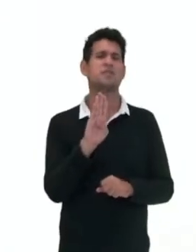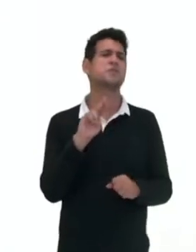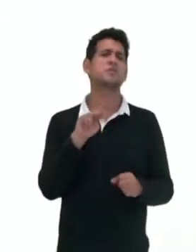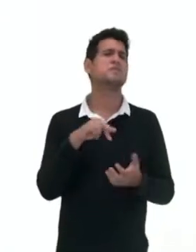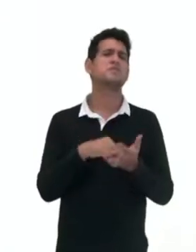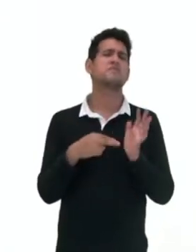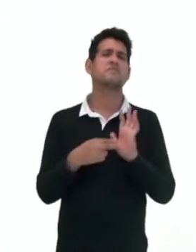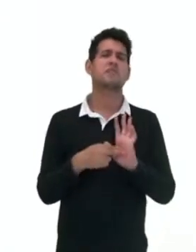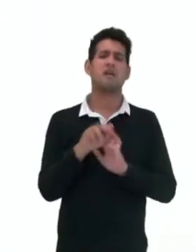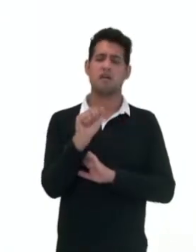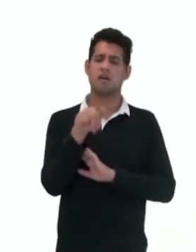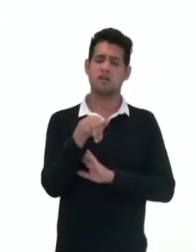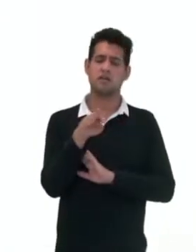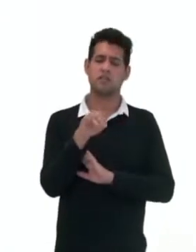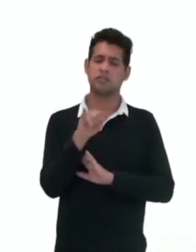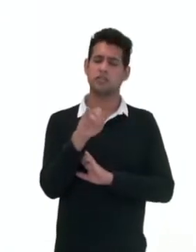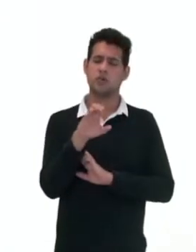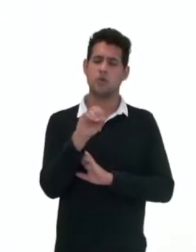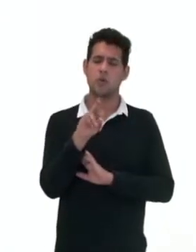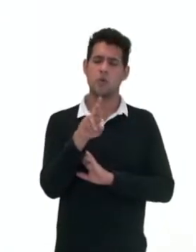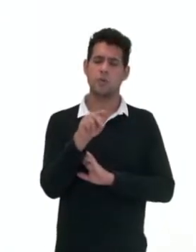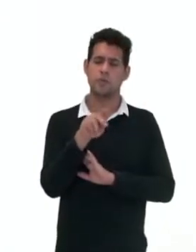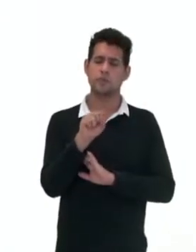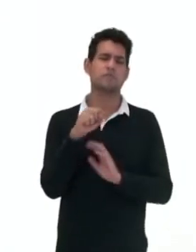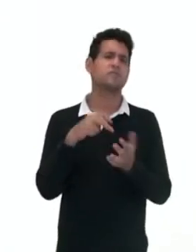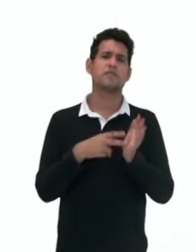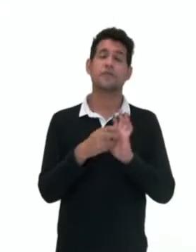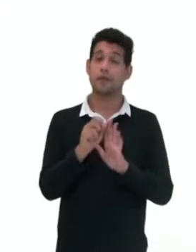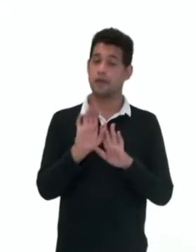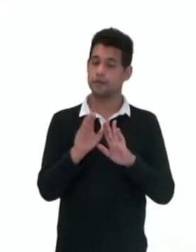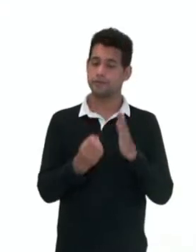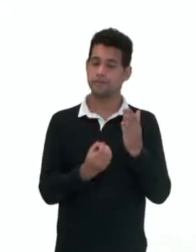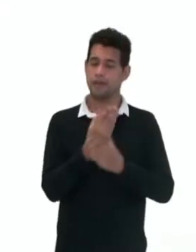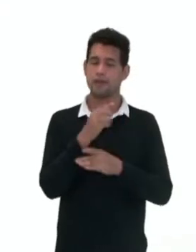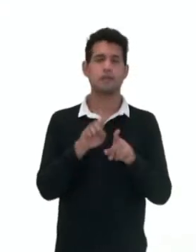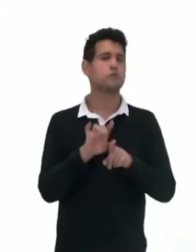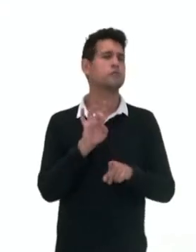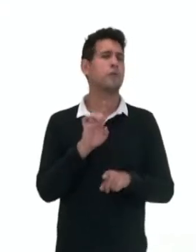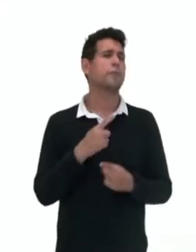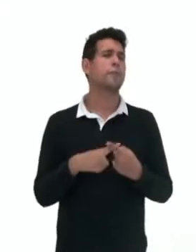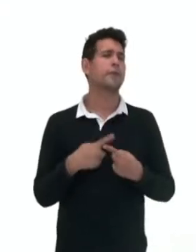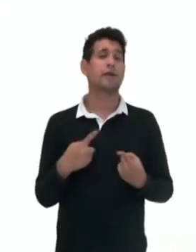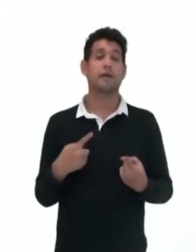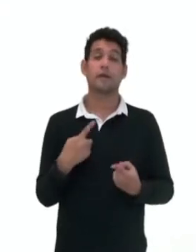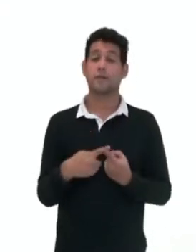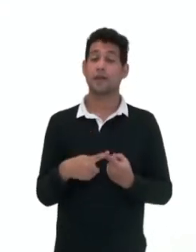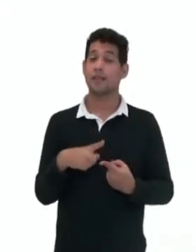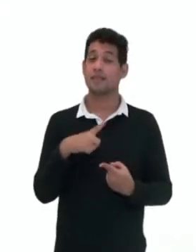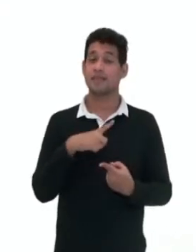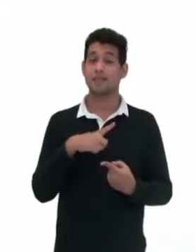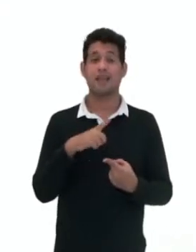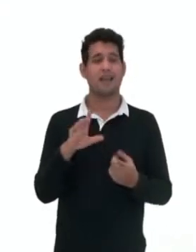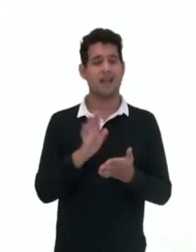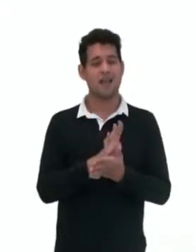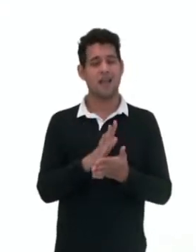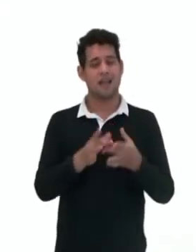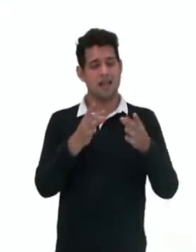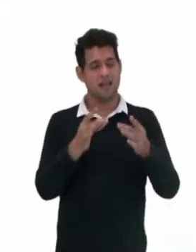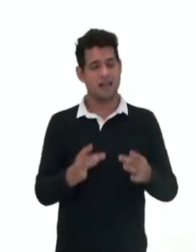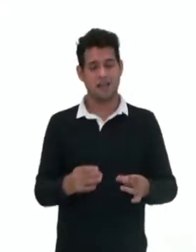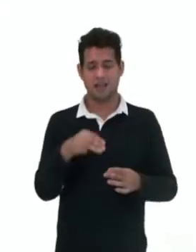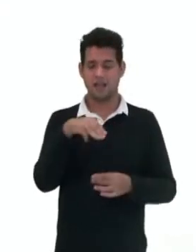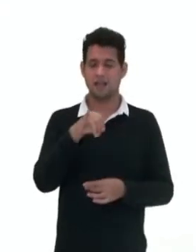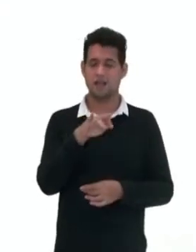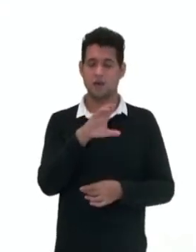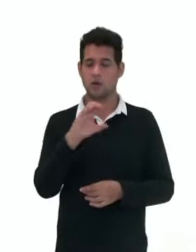são anticorpos? Eles é uma proteína que é produzida somente quando é exposto a determinado